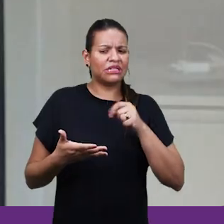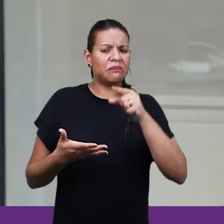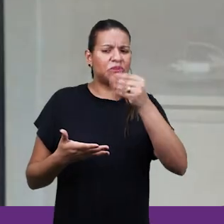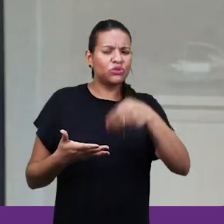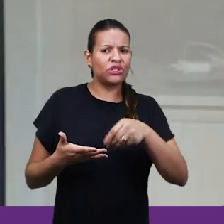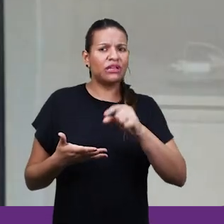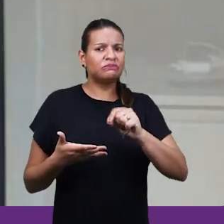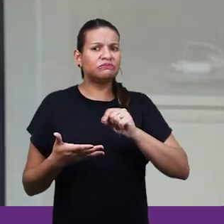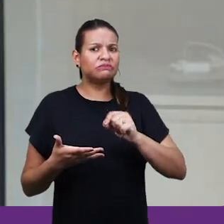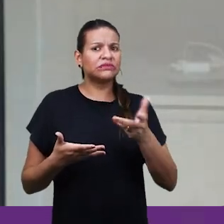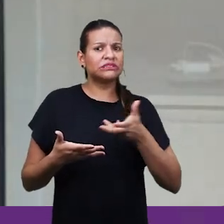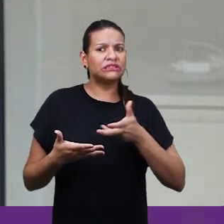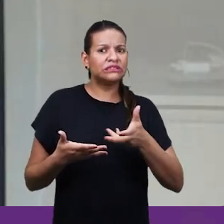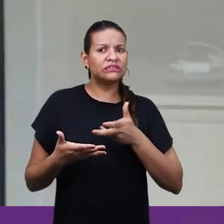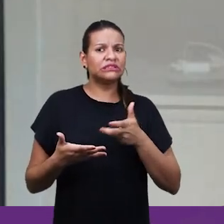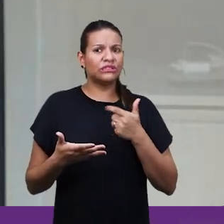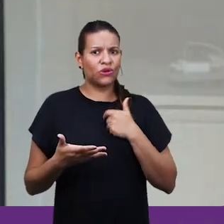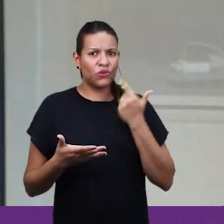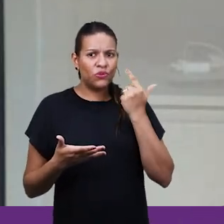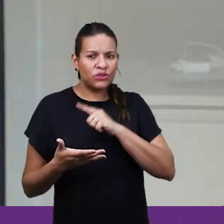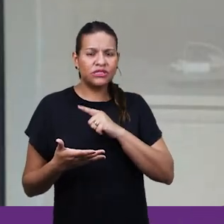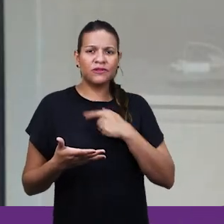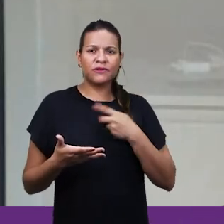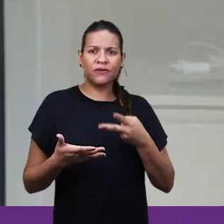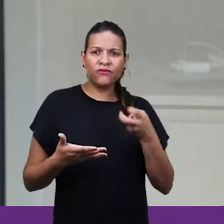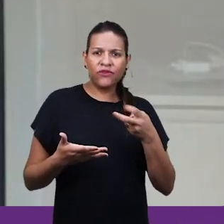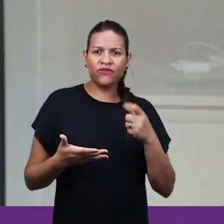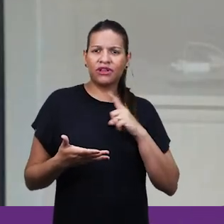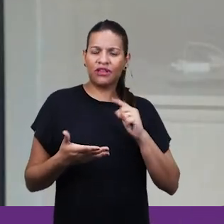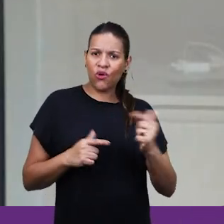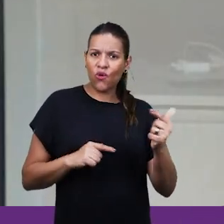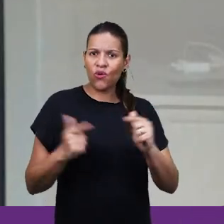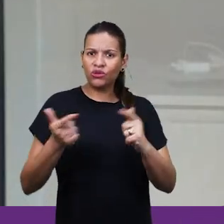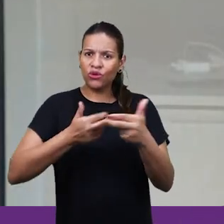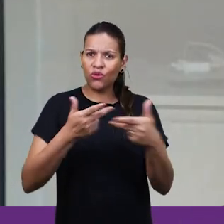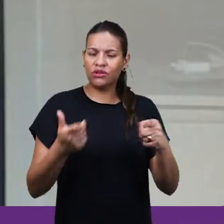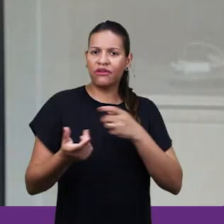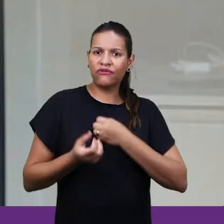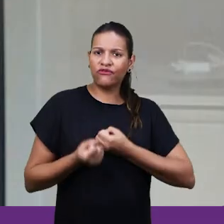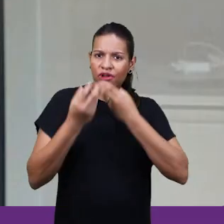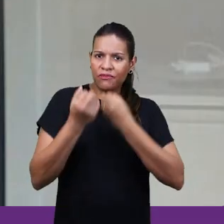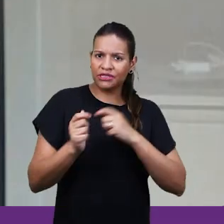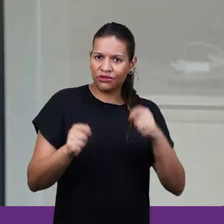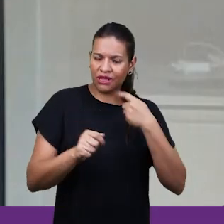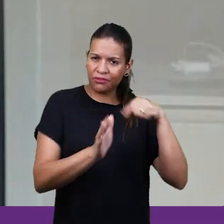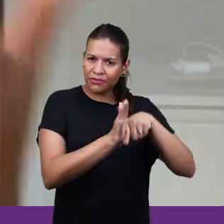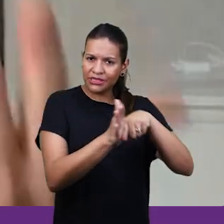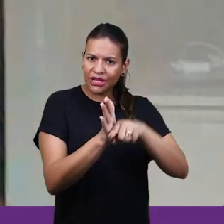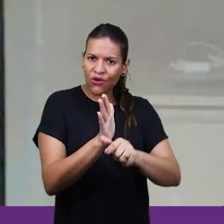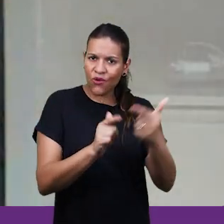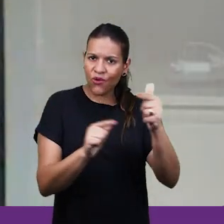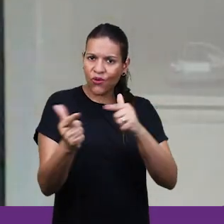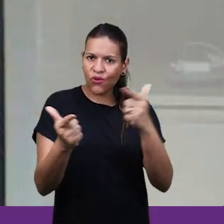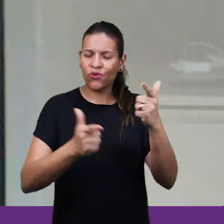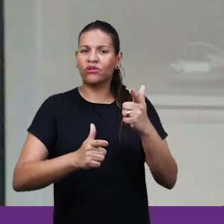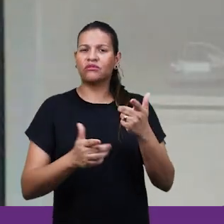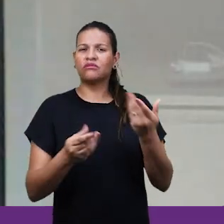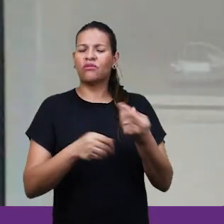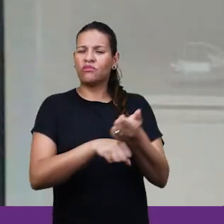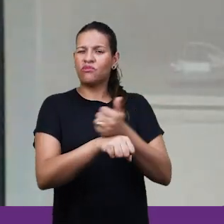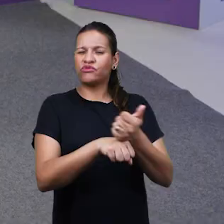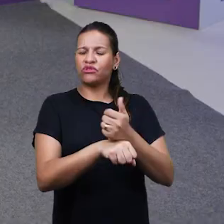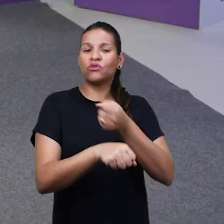ser prejudicado, né? Eu consigo verificar se outras fontes de informação, veículos de